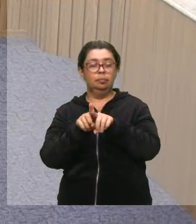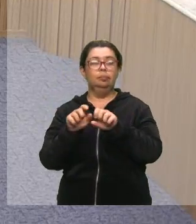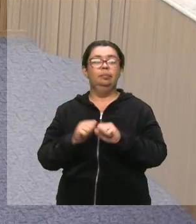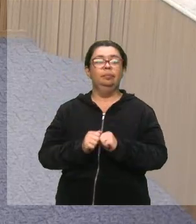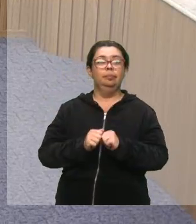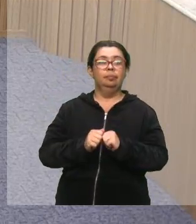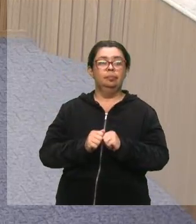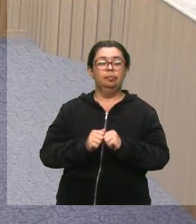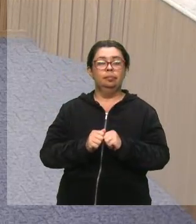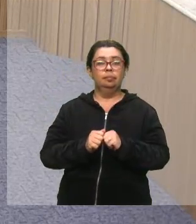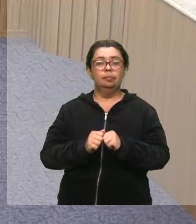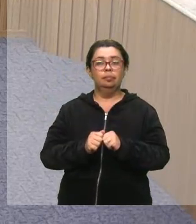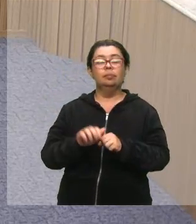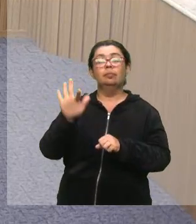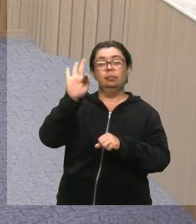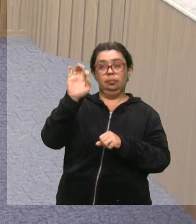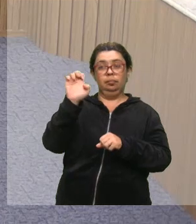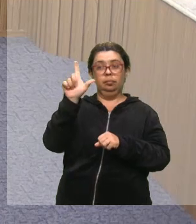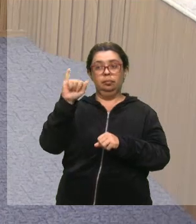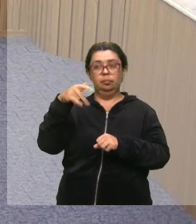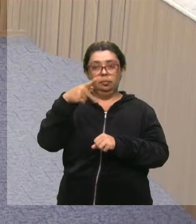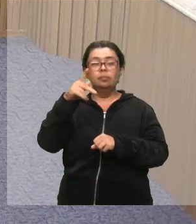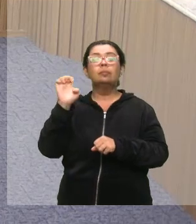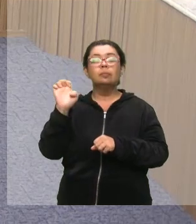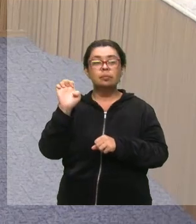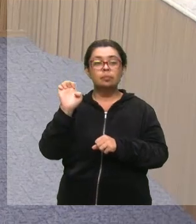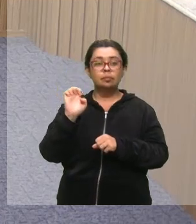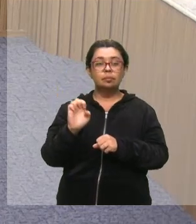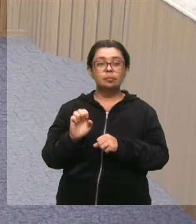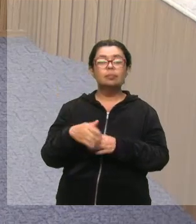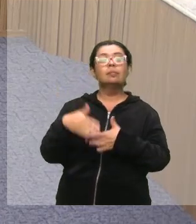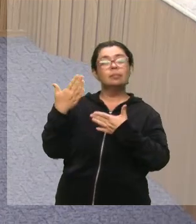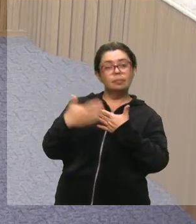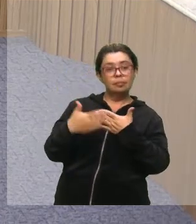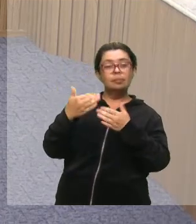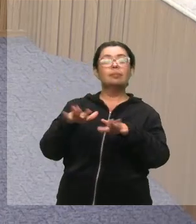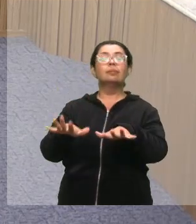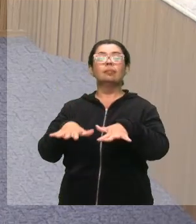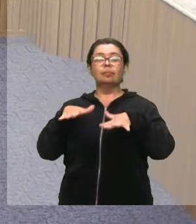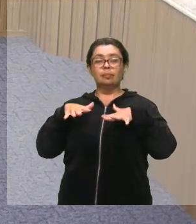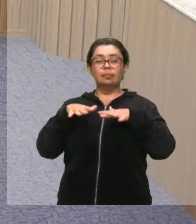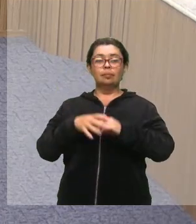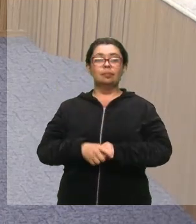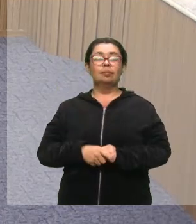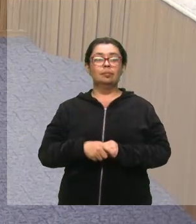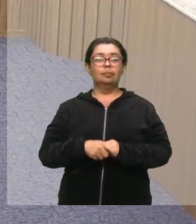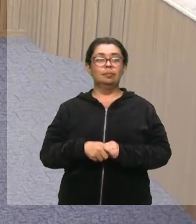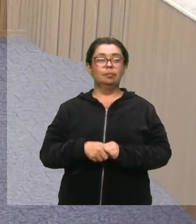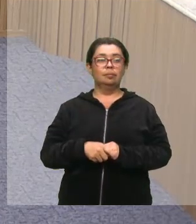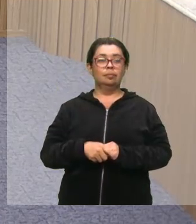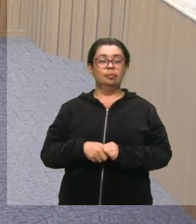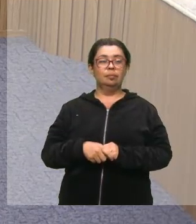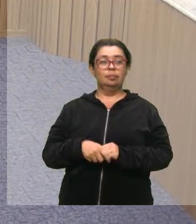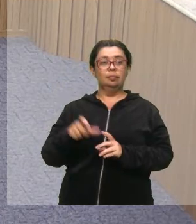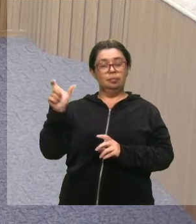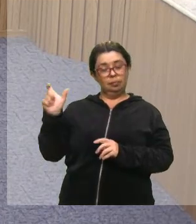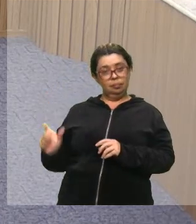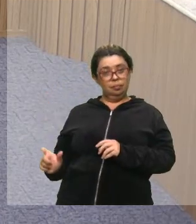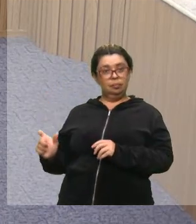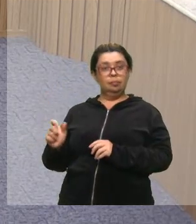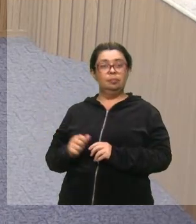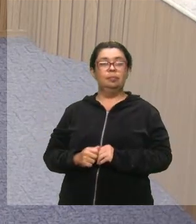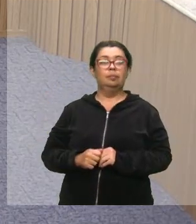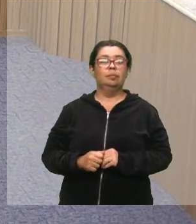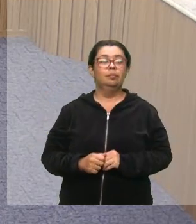o contador da Prefeitura, Felipe Ramos Siqueira, que aqui se faz presente no plenário. A cidadã, presidente do